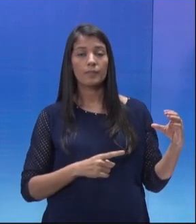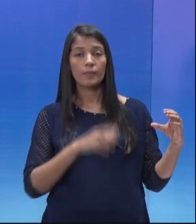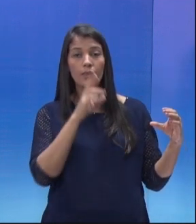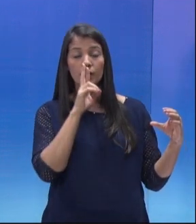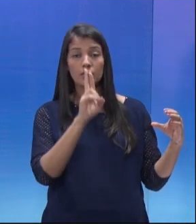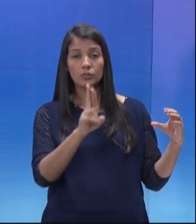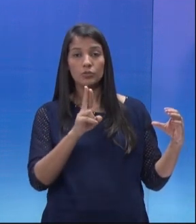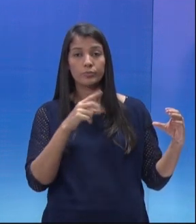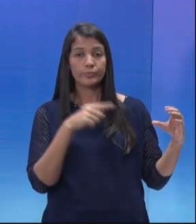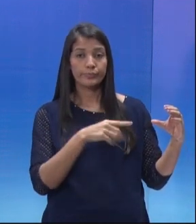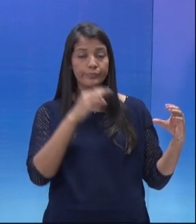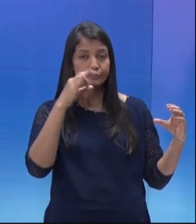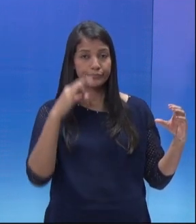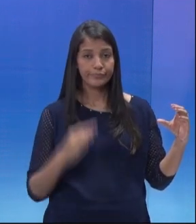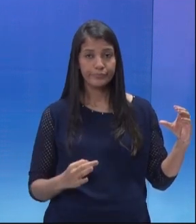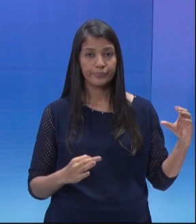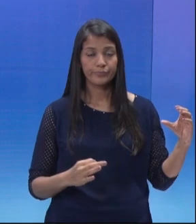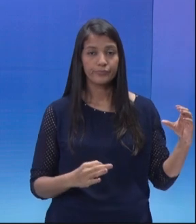aliás,